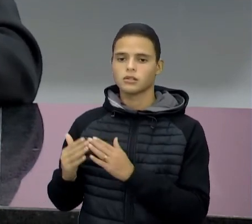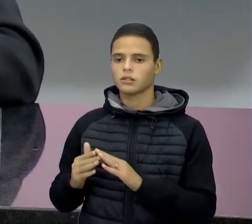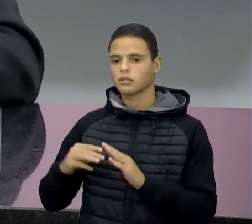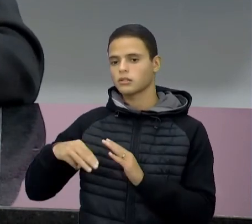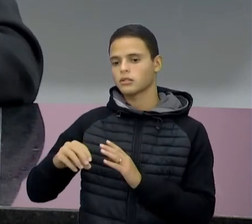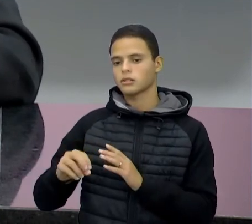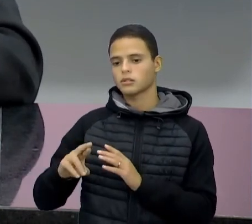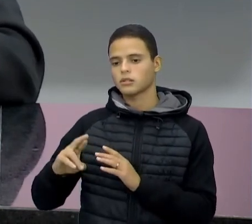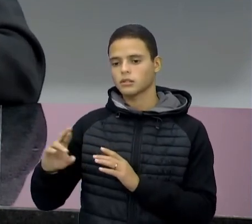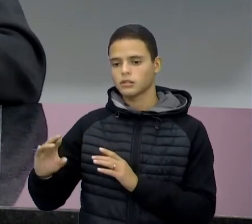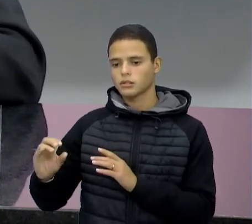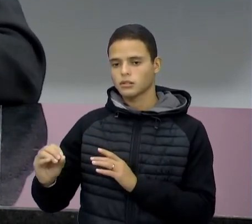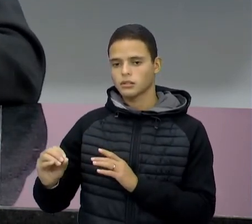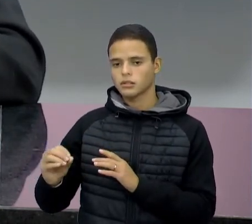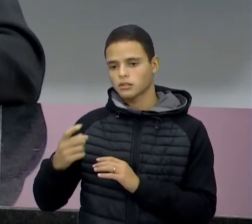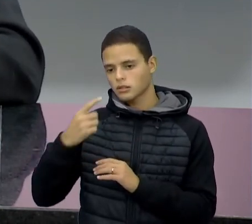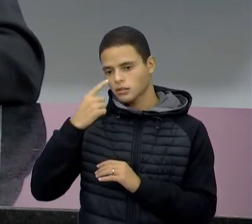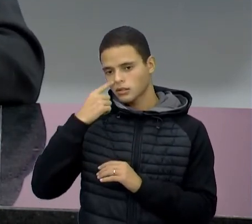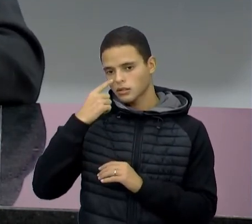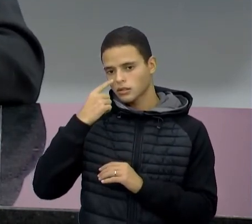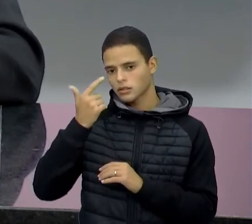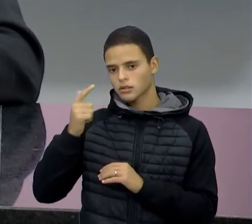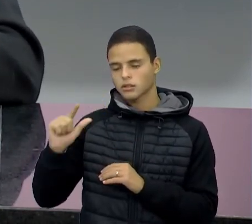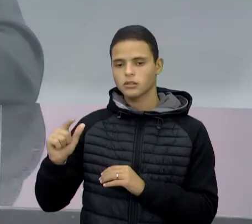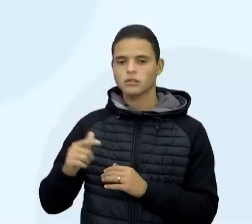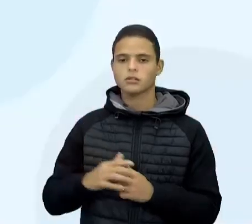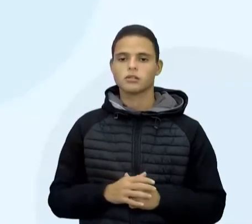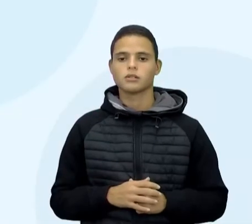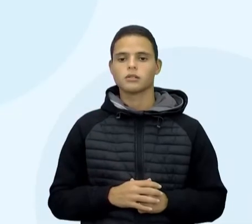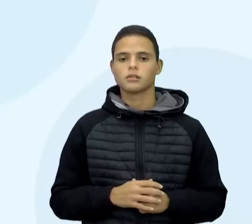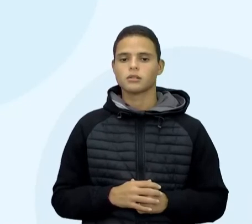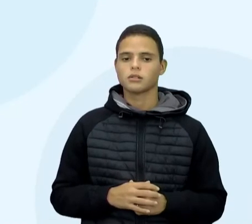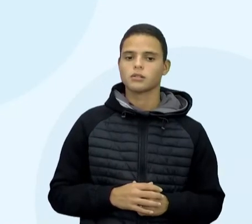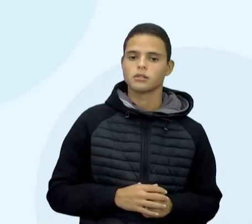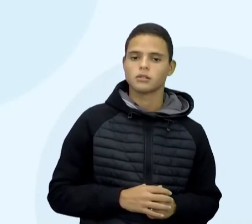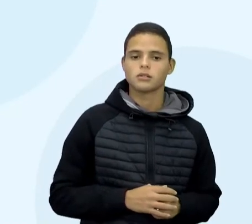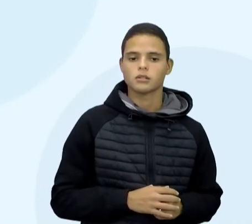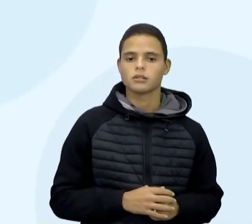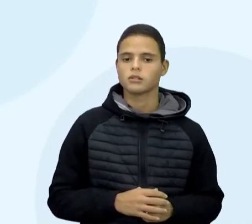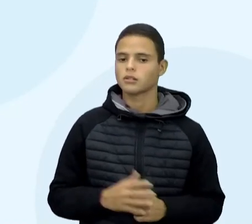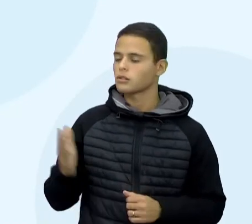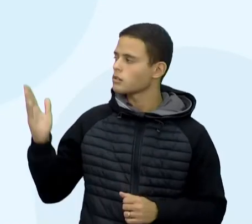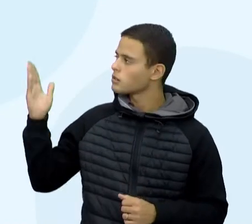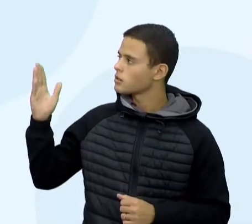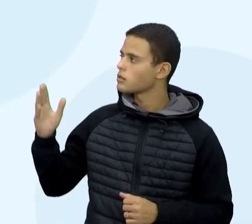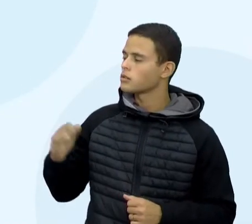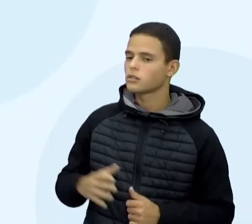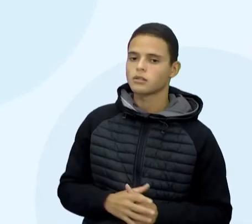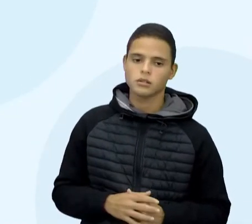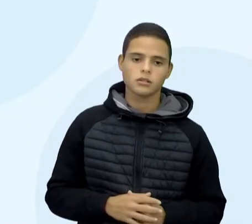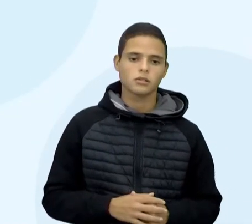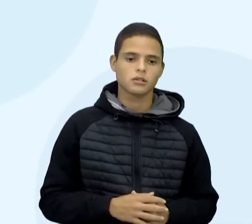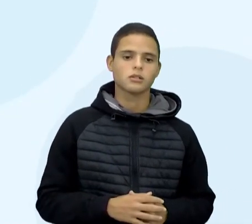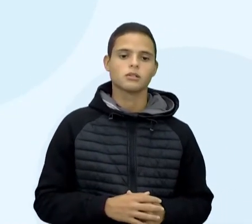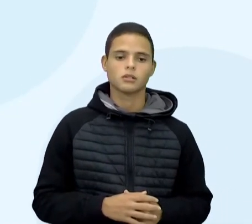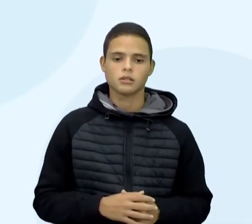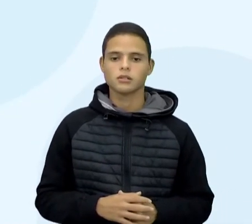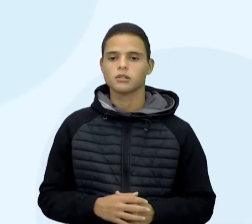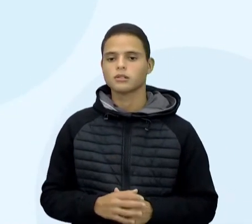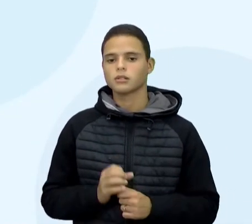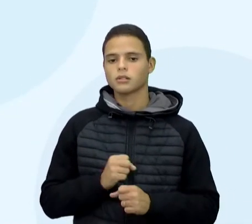da Providência. Vamos dar uma olhadinha na nossa tela mais uma vez. O Cabeça de Porco, então, em